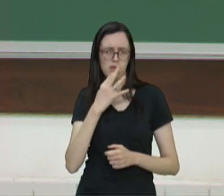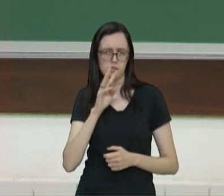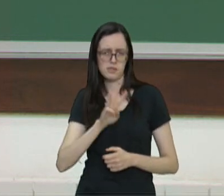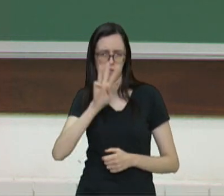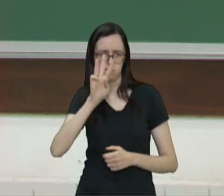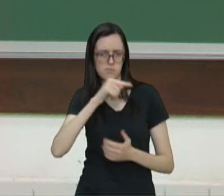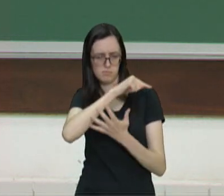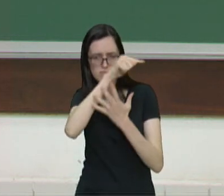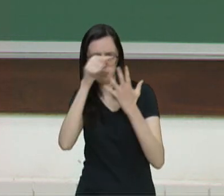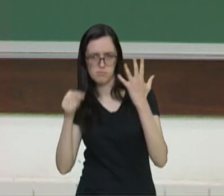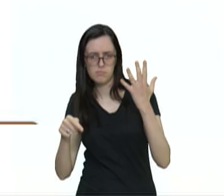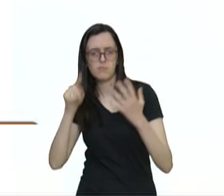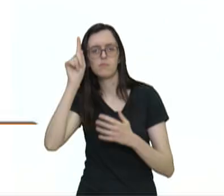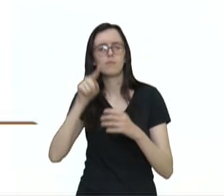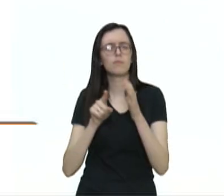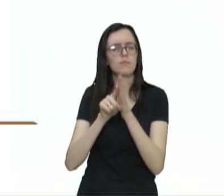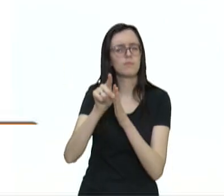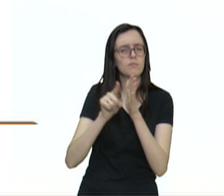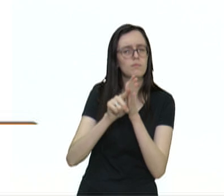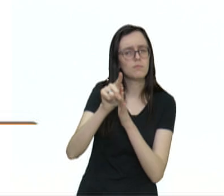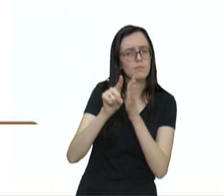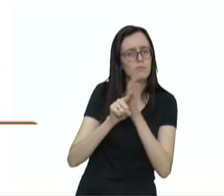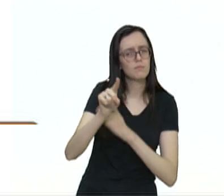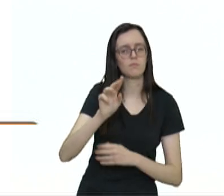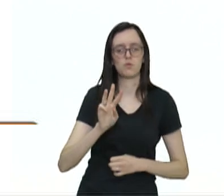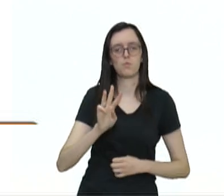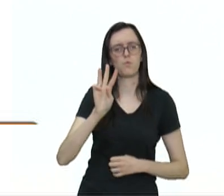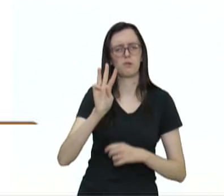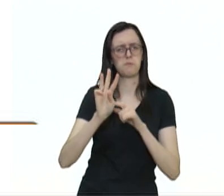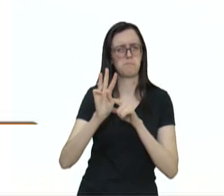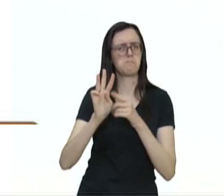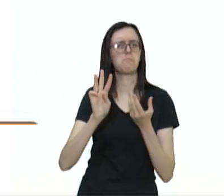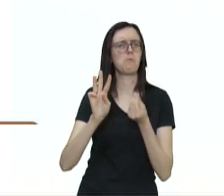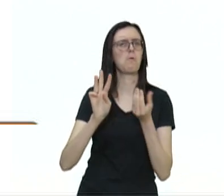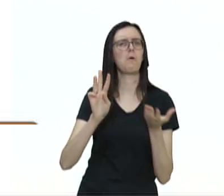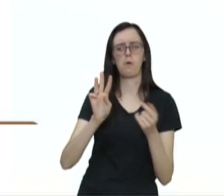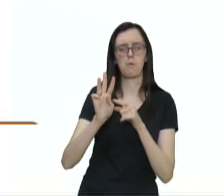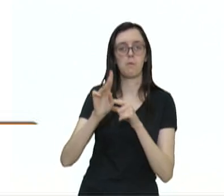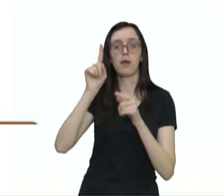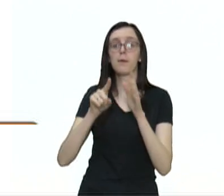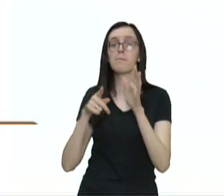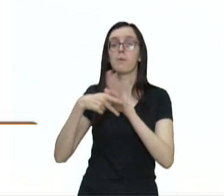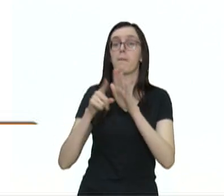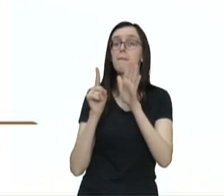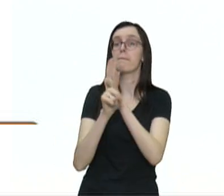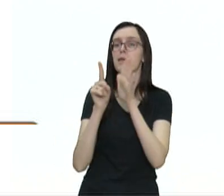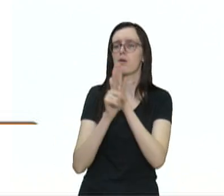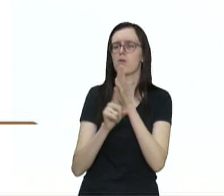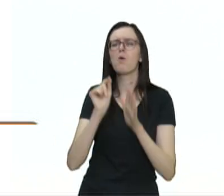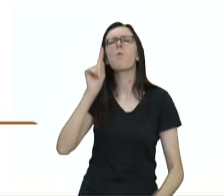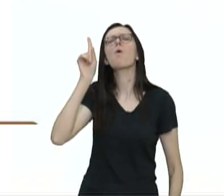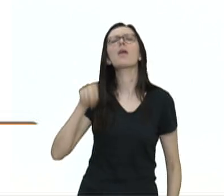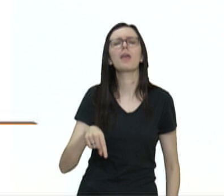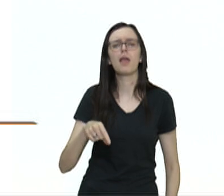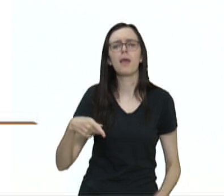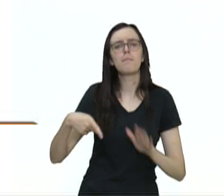conhecem elas? São as nossas question words. São os nossos pronomes interrogativos. O que são